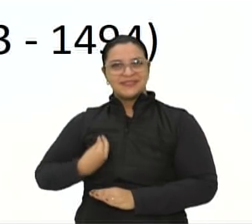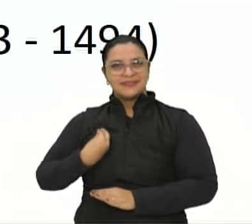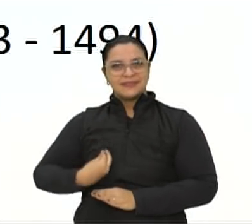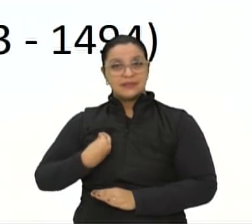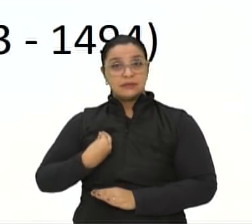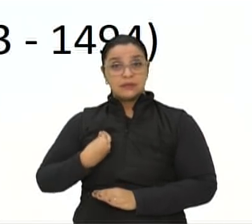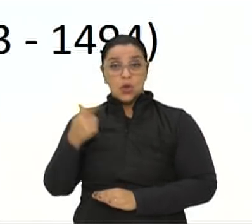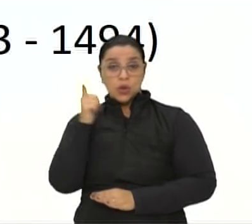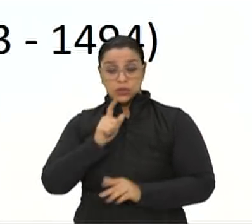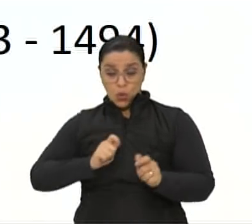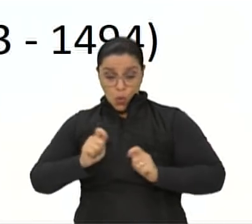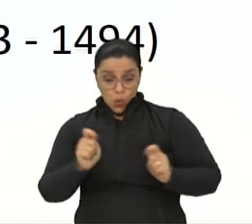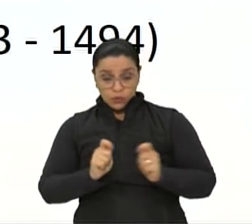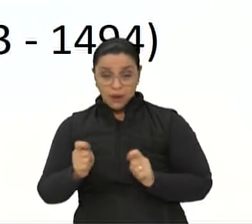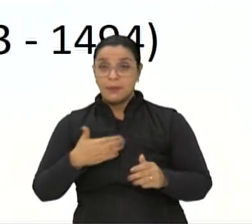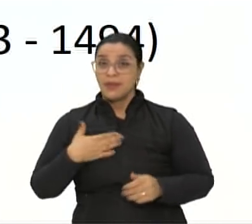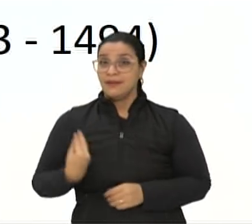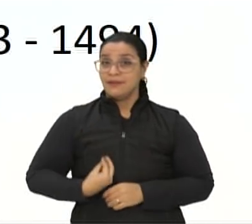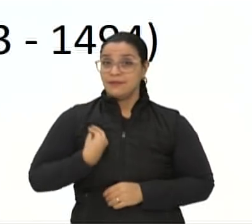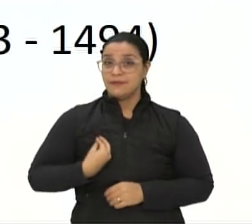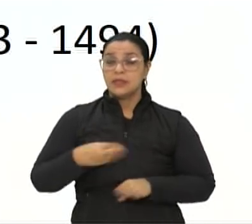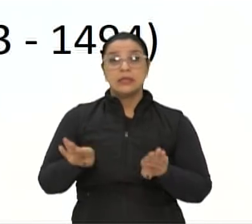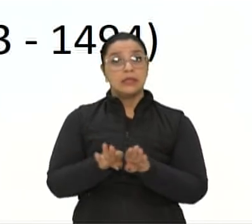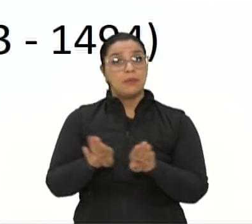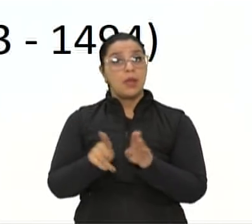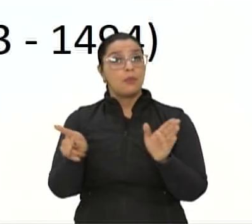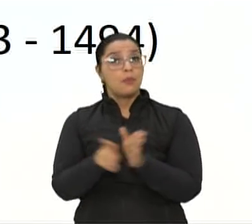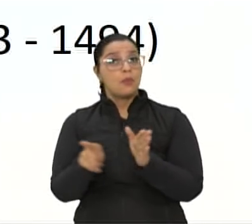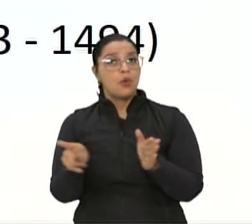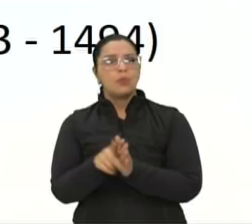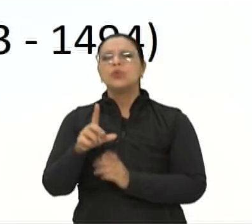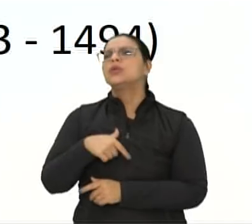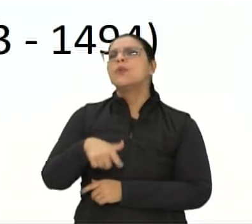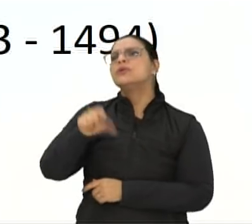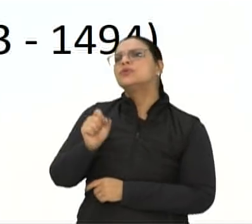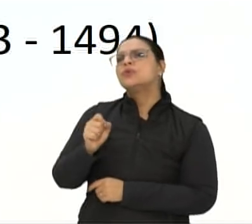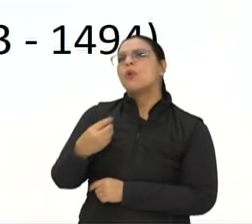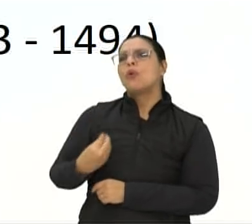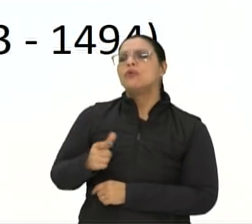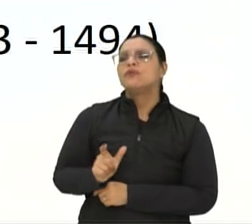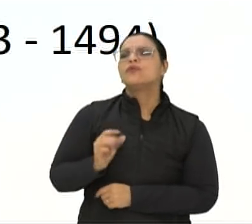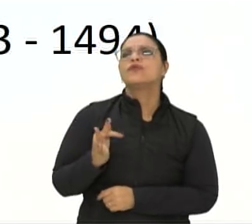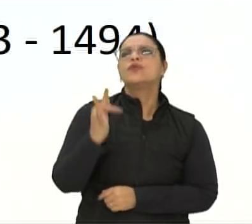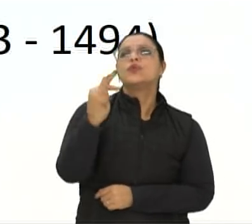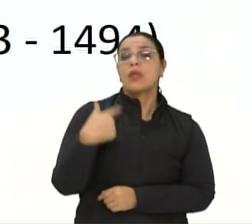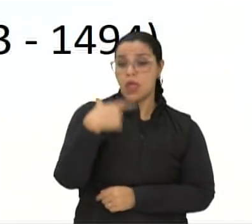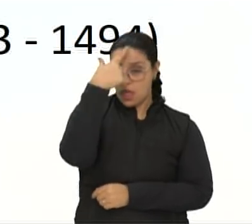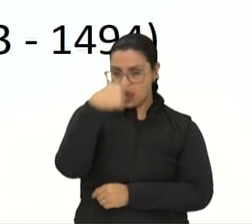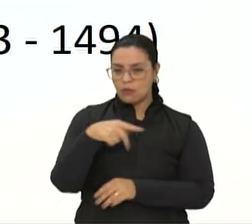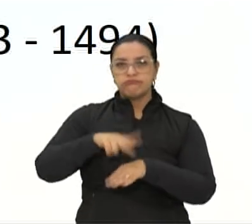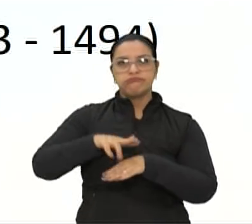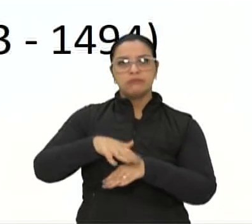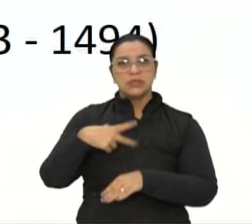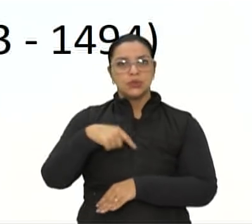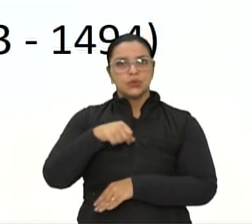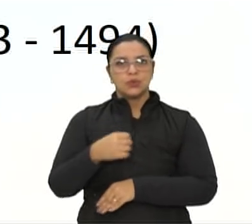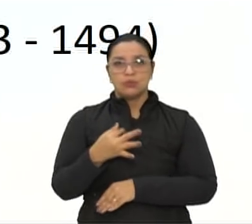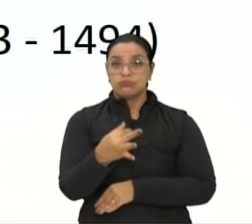ser humano controla a sua própria vida, constituindo-se na obra que decidiu ser, ele decidiu ser, né?